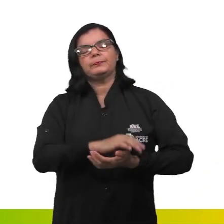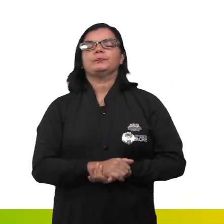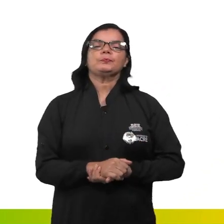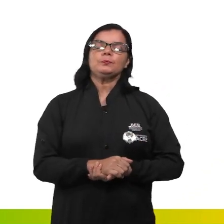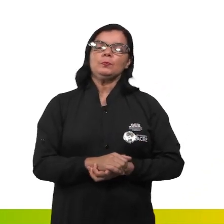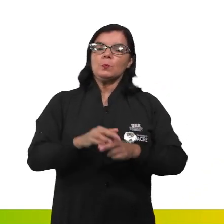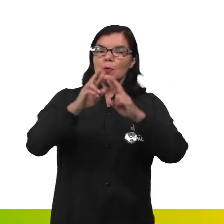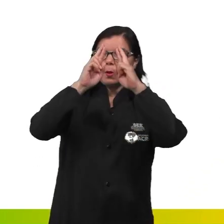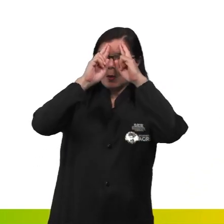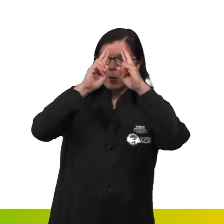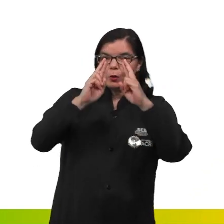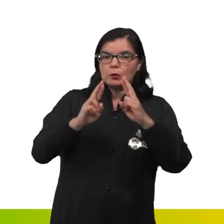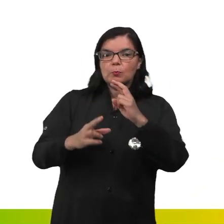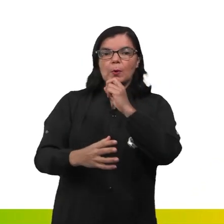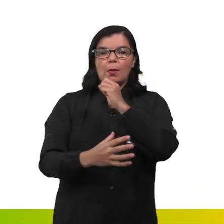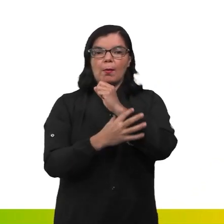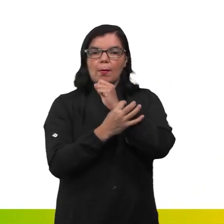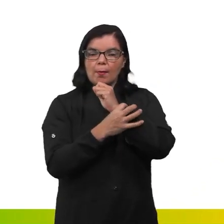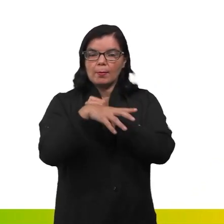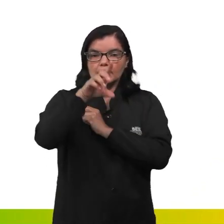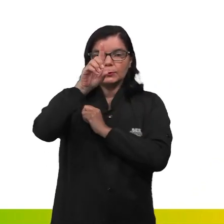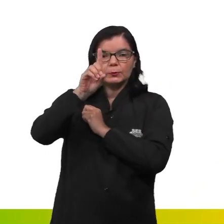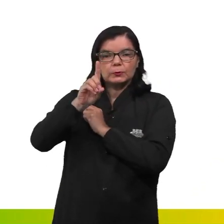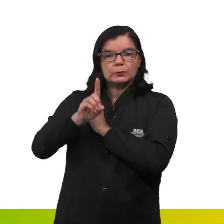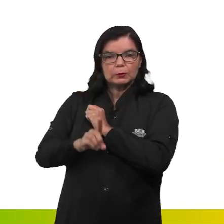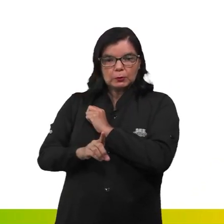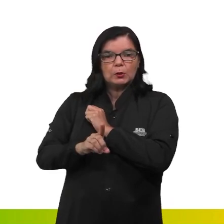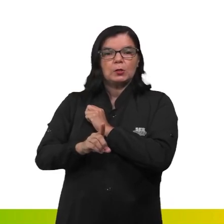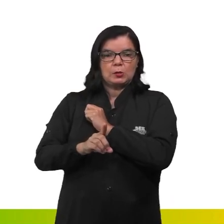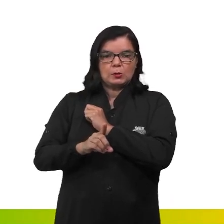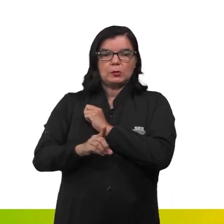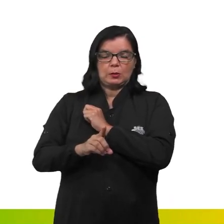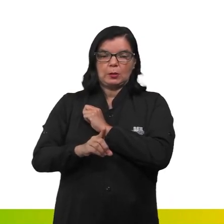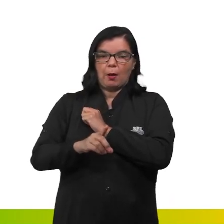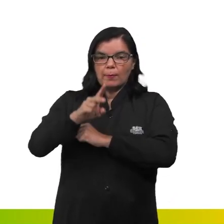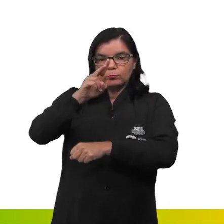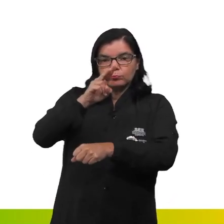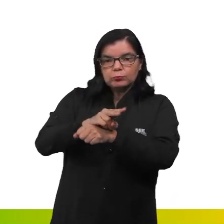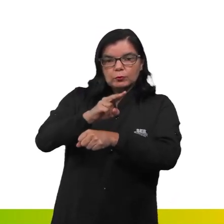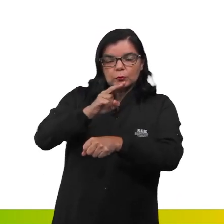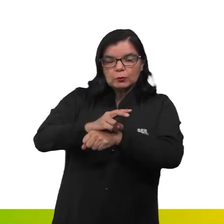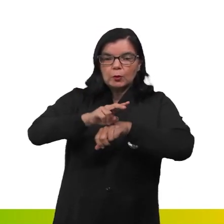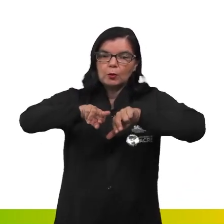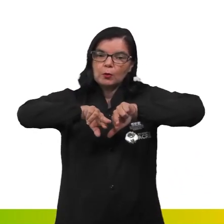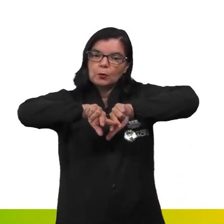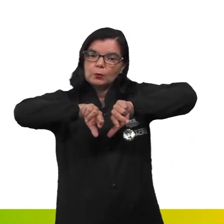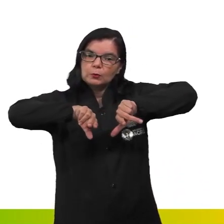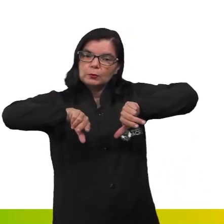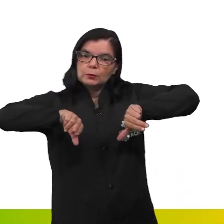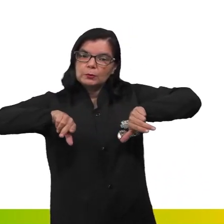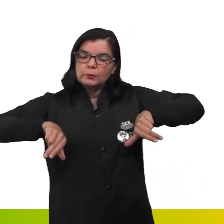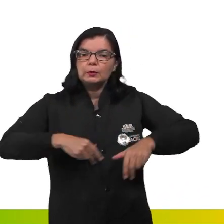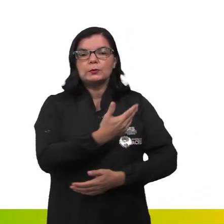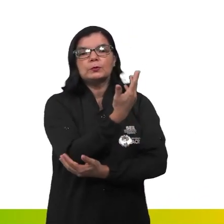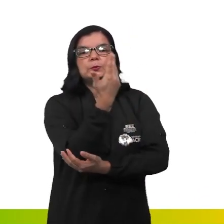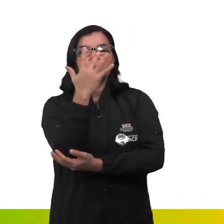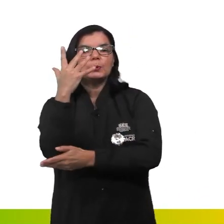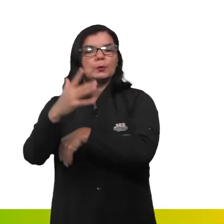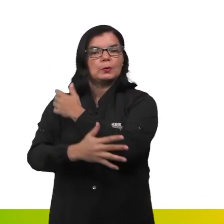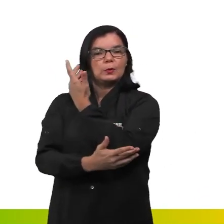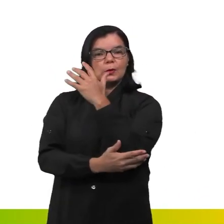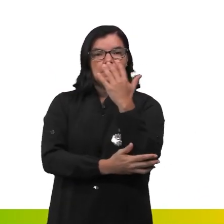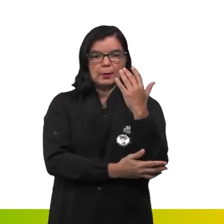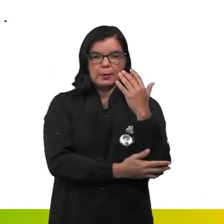o respeito para garantir os direitos e a condição da preservação e da biodiversidade, o respeito ele